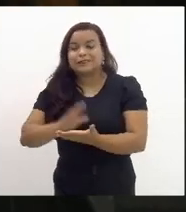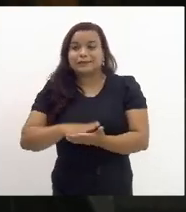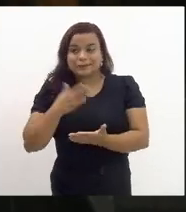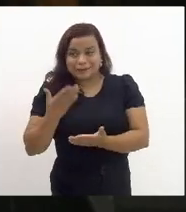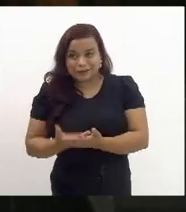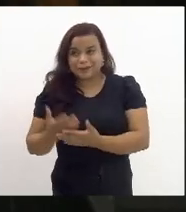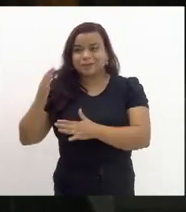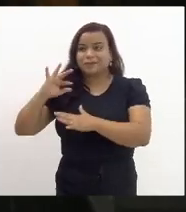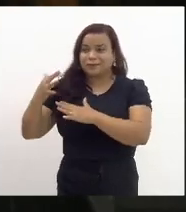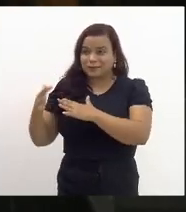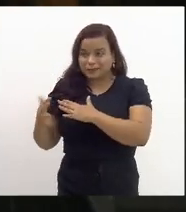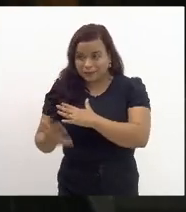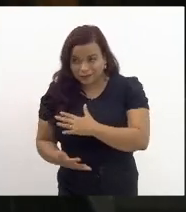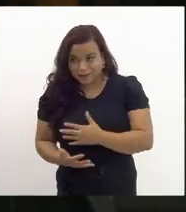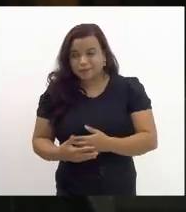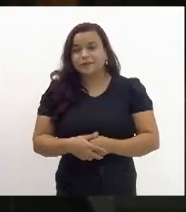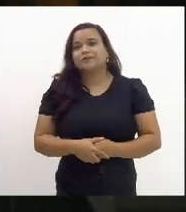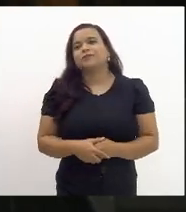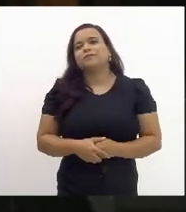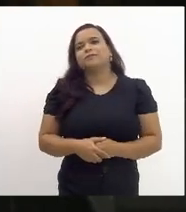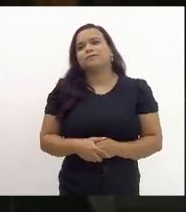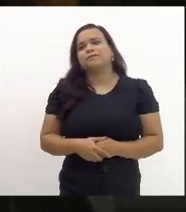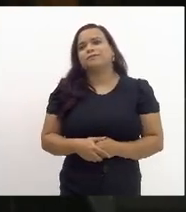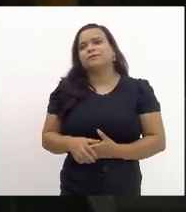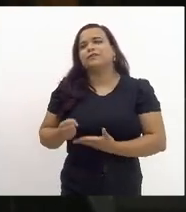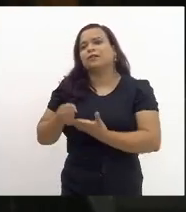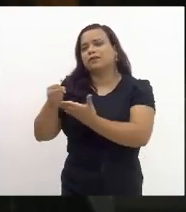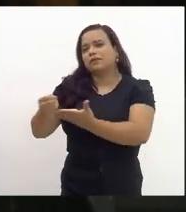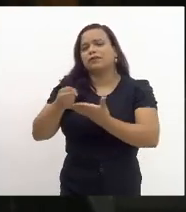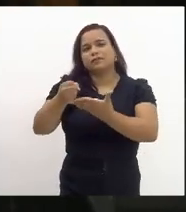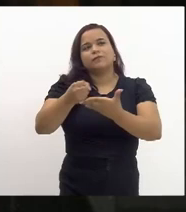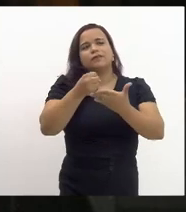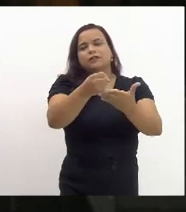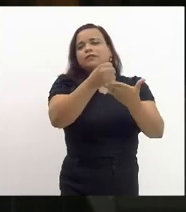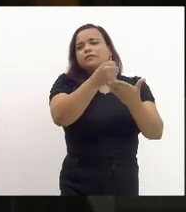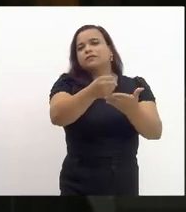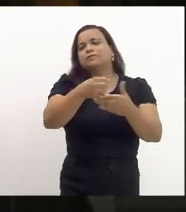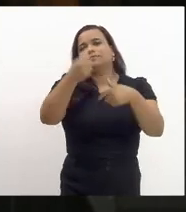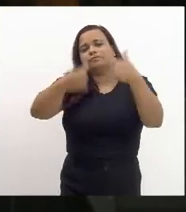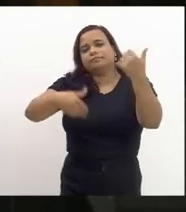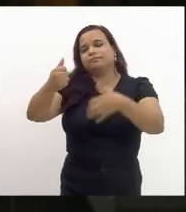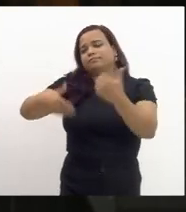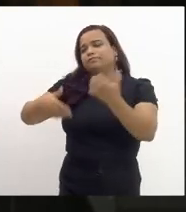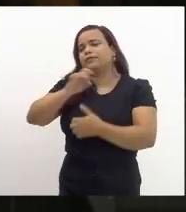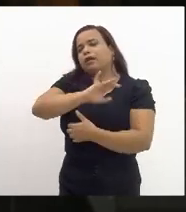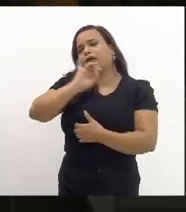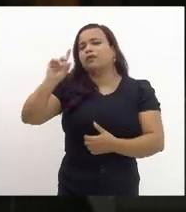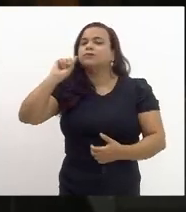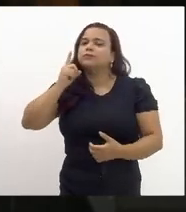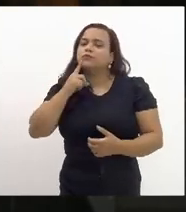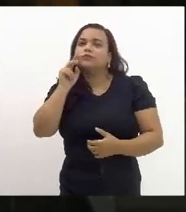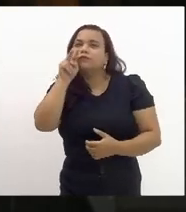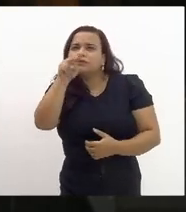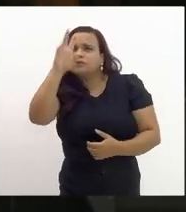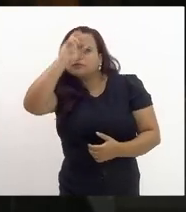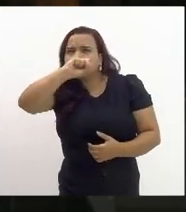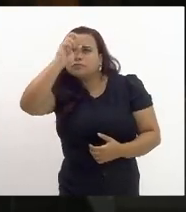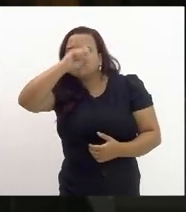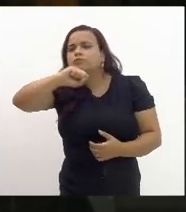intérprete da linguagem de Libras, que leva a nossa voz aos